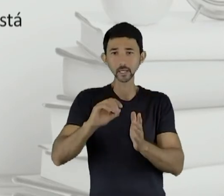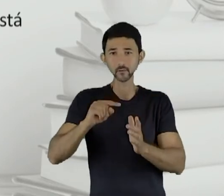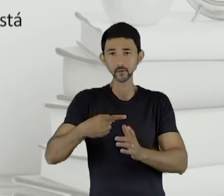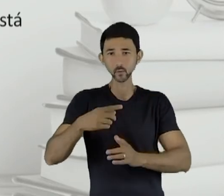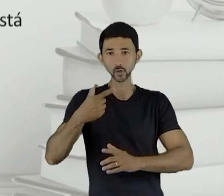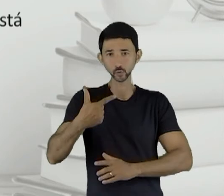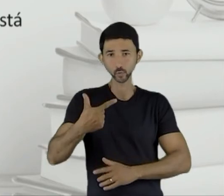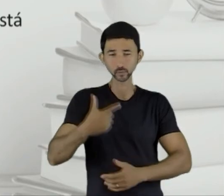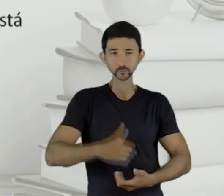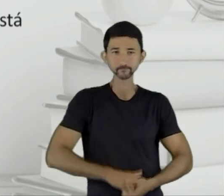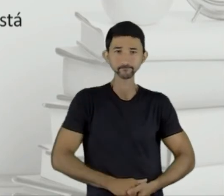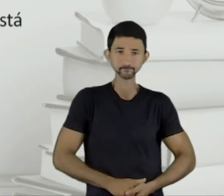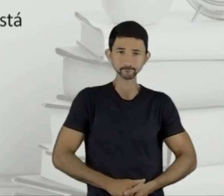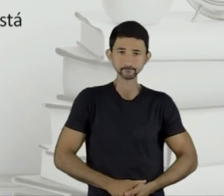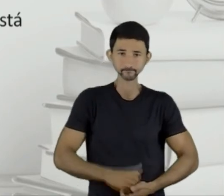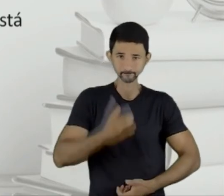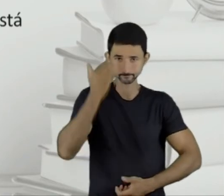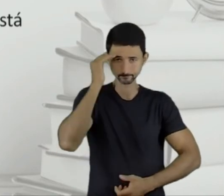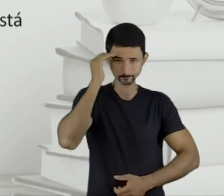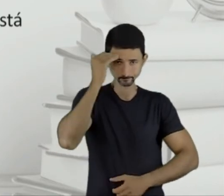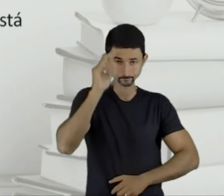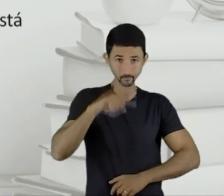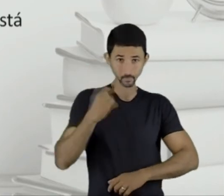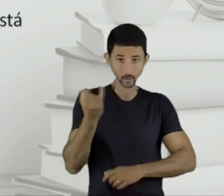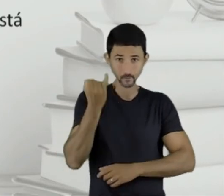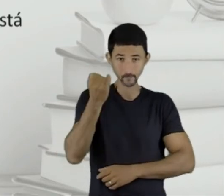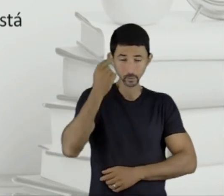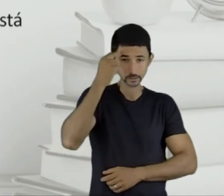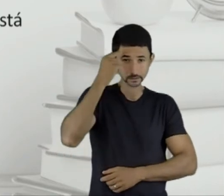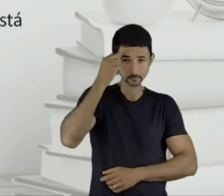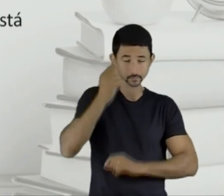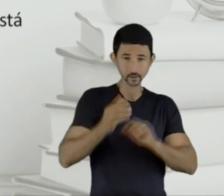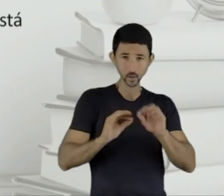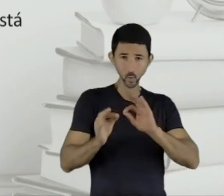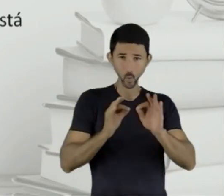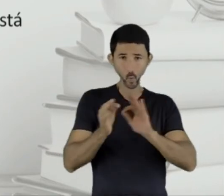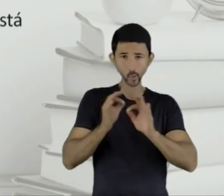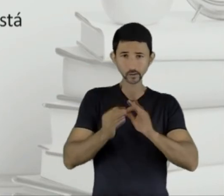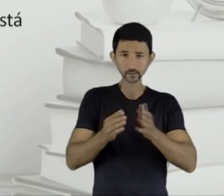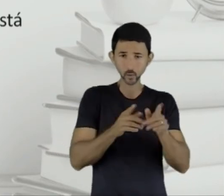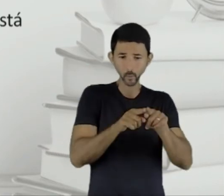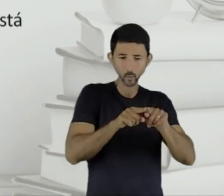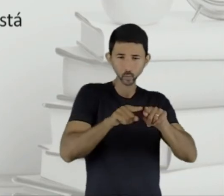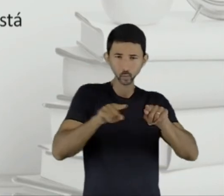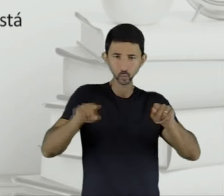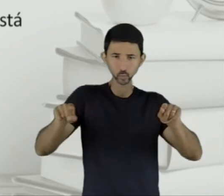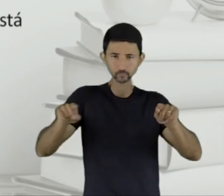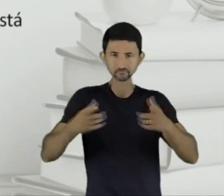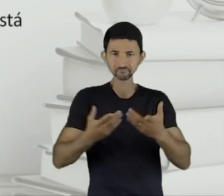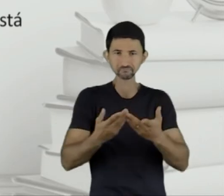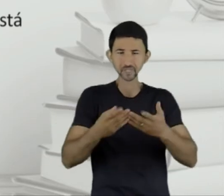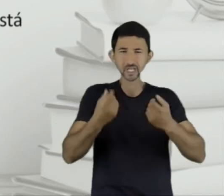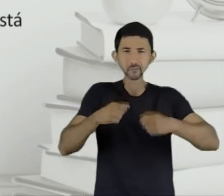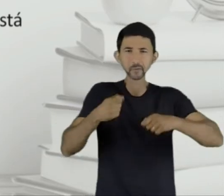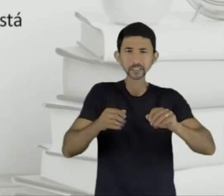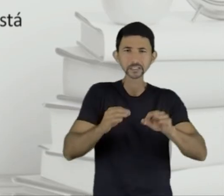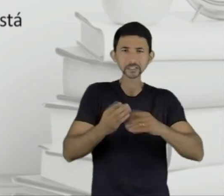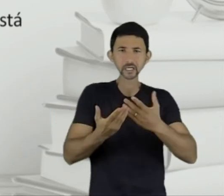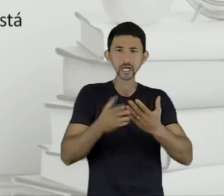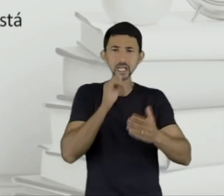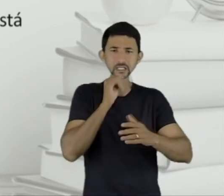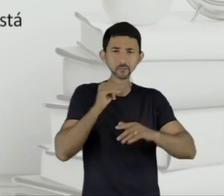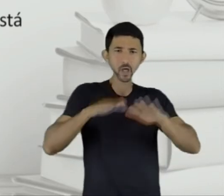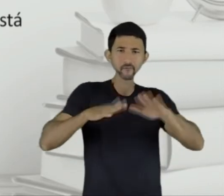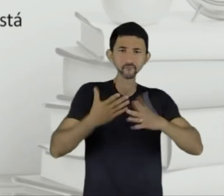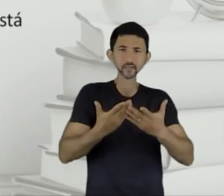0,2. Certo? Sempre é importante você ter uma ideia de como eles estão na reta numérica. Não precisa ser, às vezes,